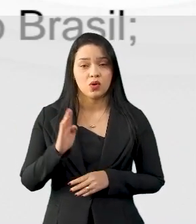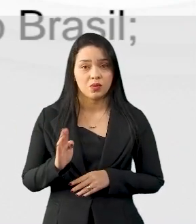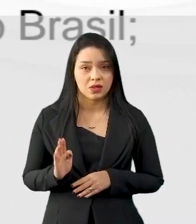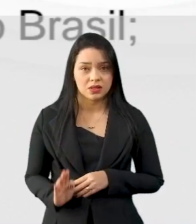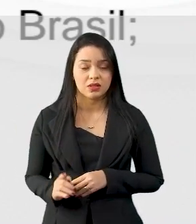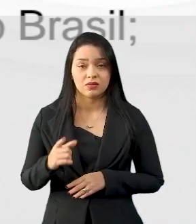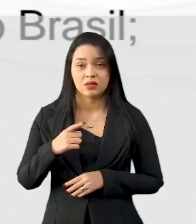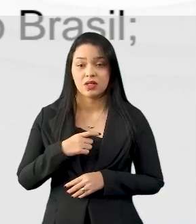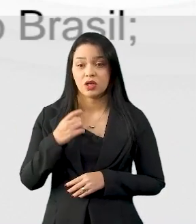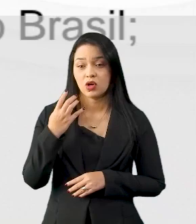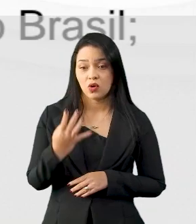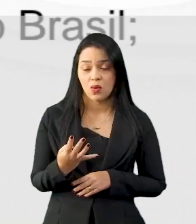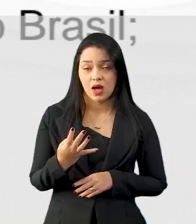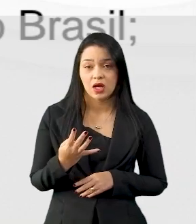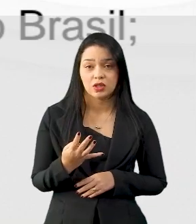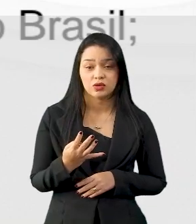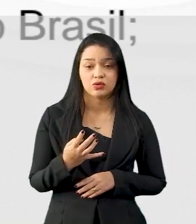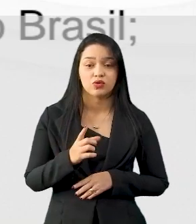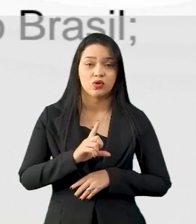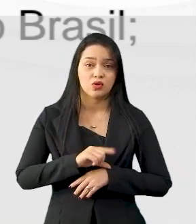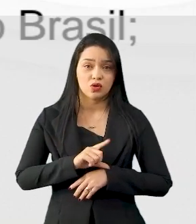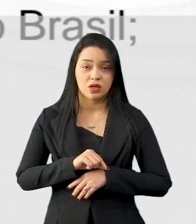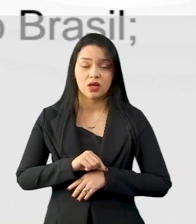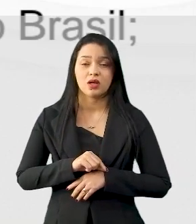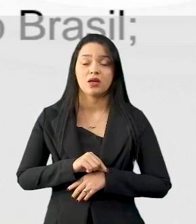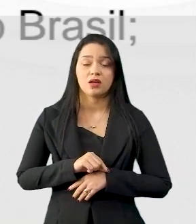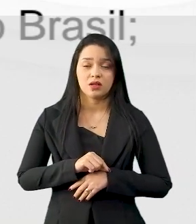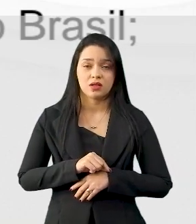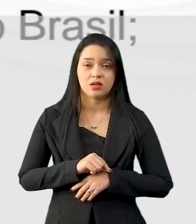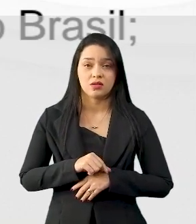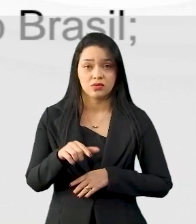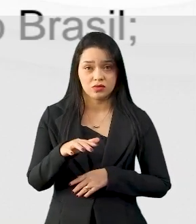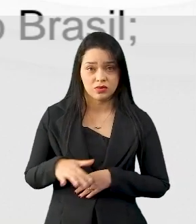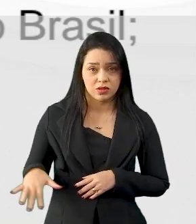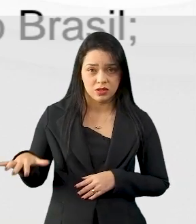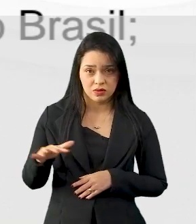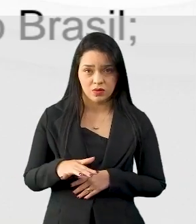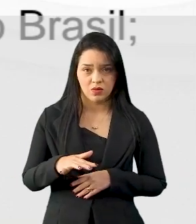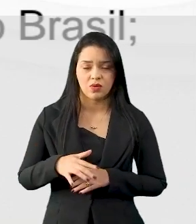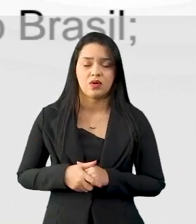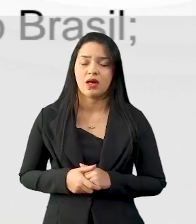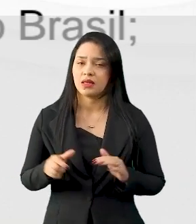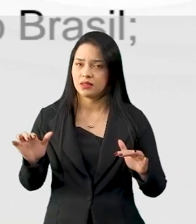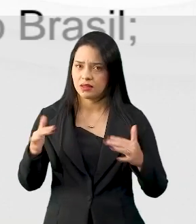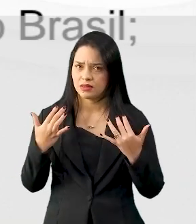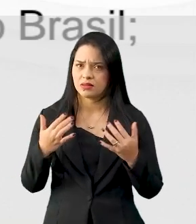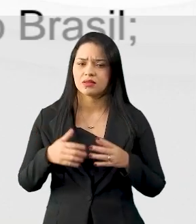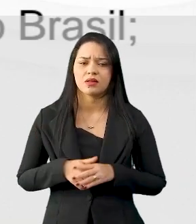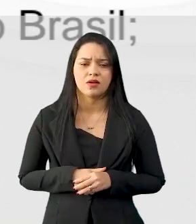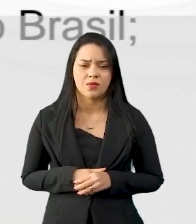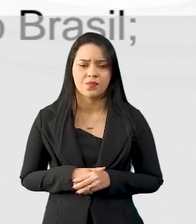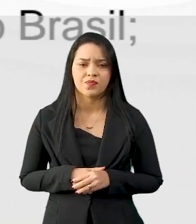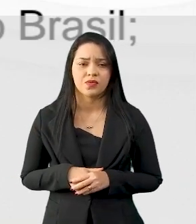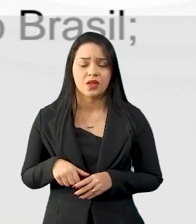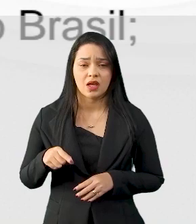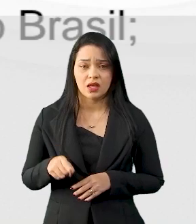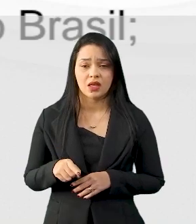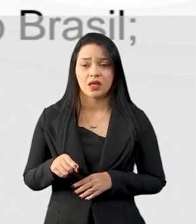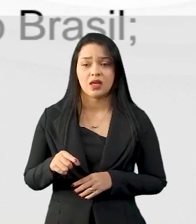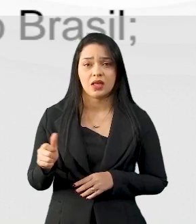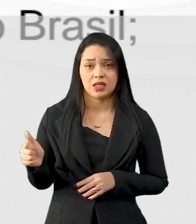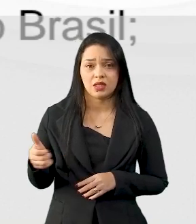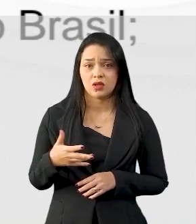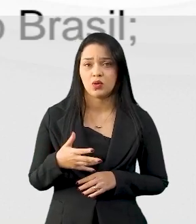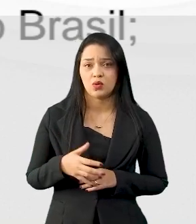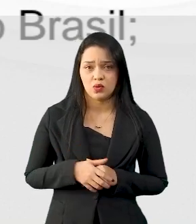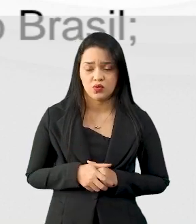possui 4 horários distintos no seu território, tá certo? Muita atenção. E aí isso aqui é um dado